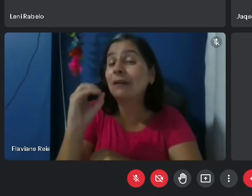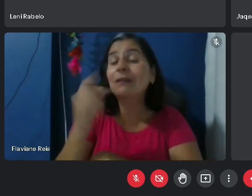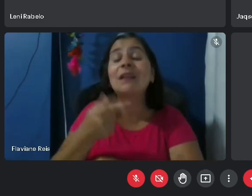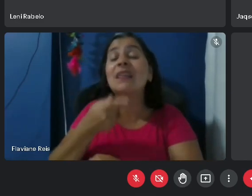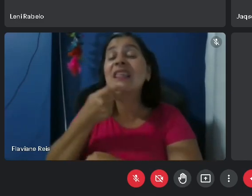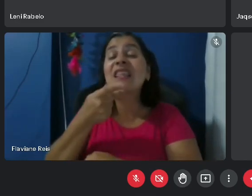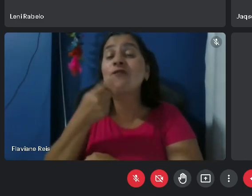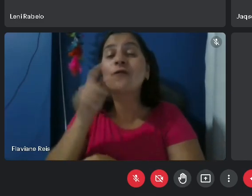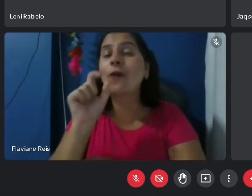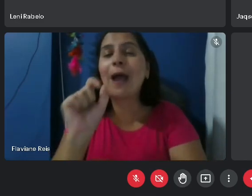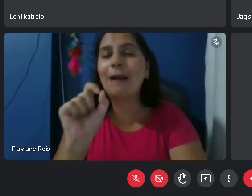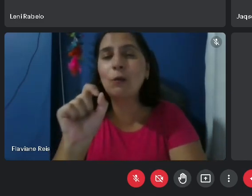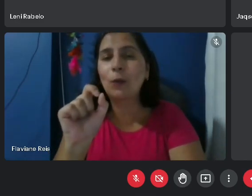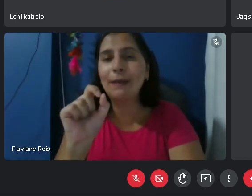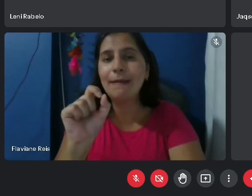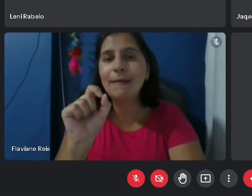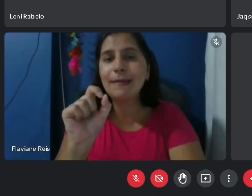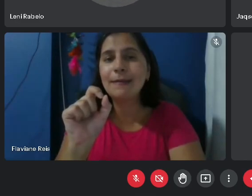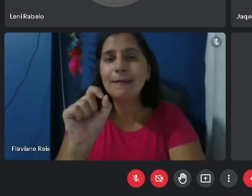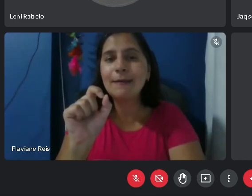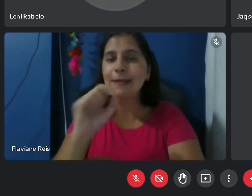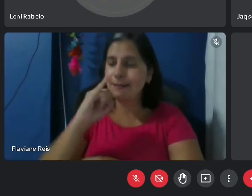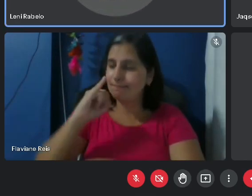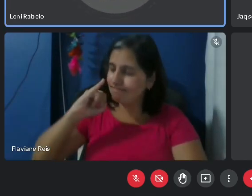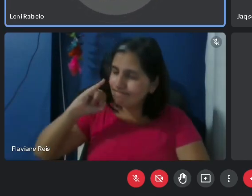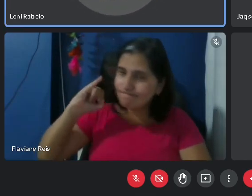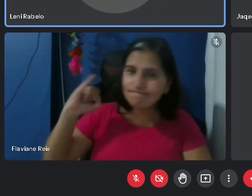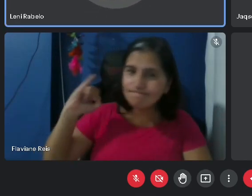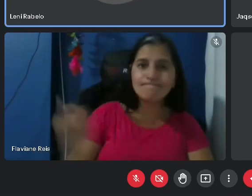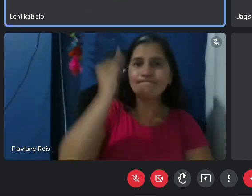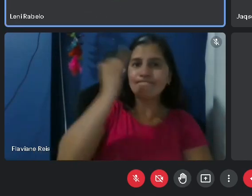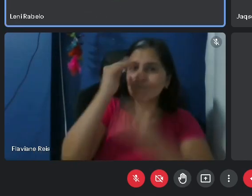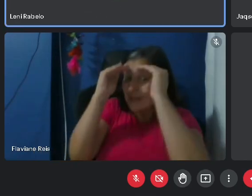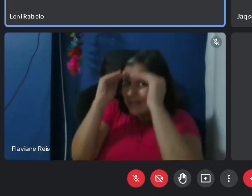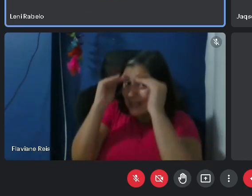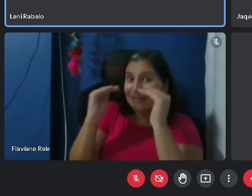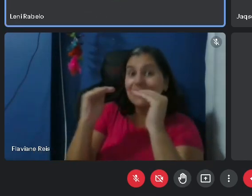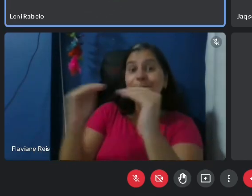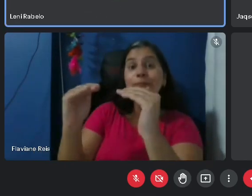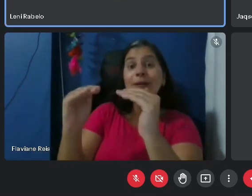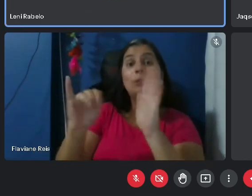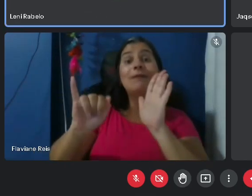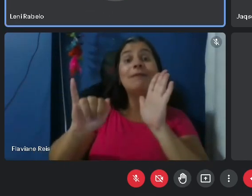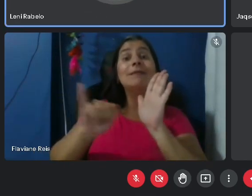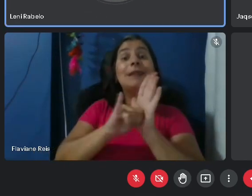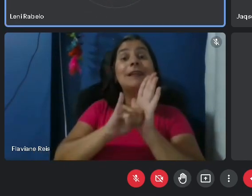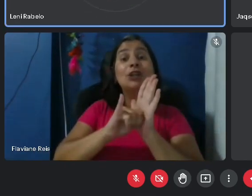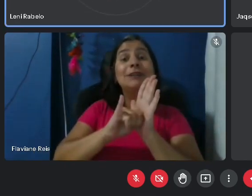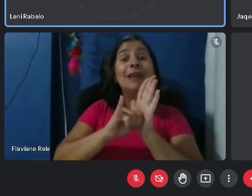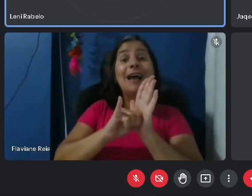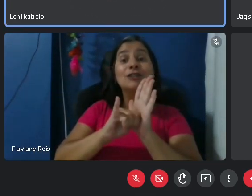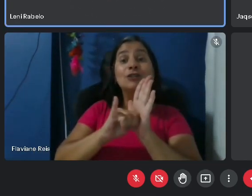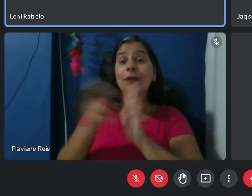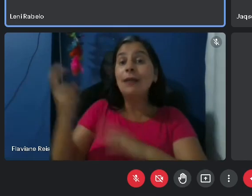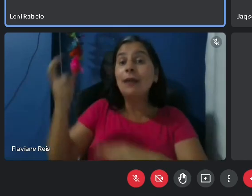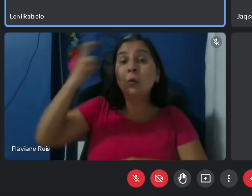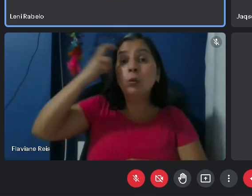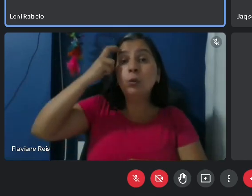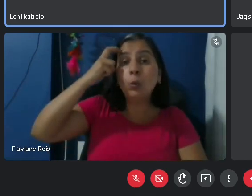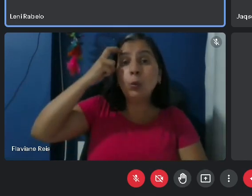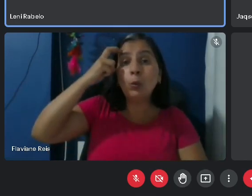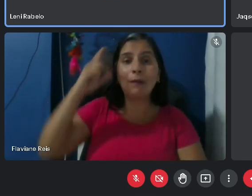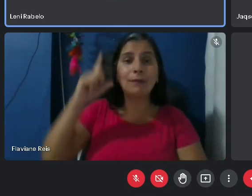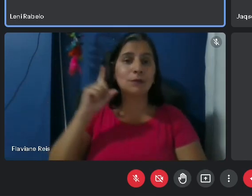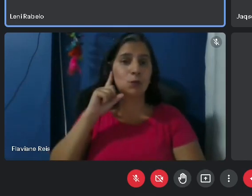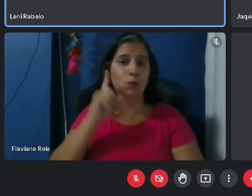24 artigos, que falam... Então, vai entrar, Ramires. Ok. Obrigada.